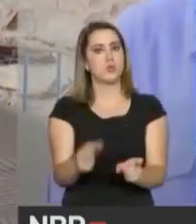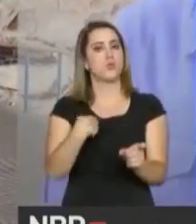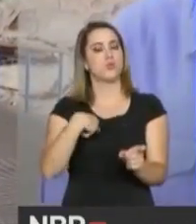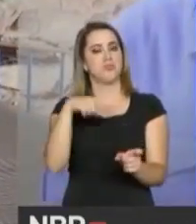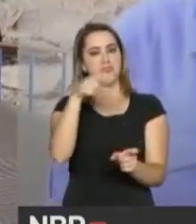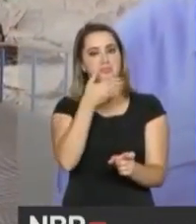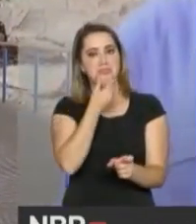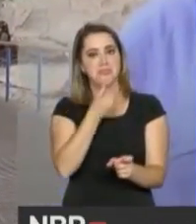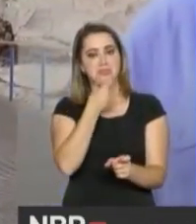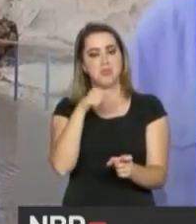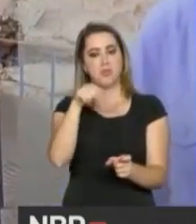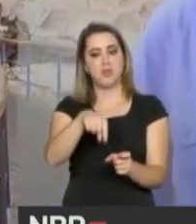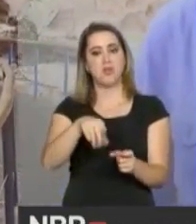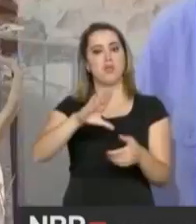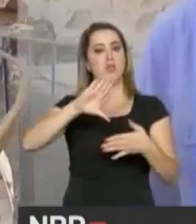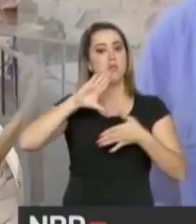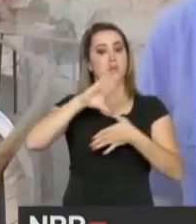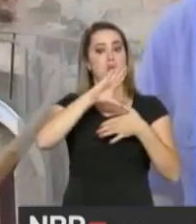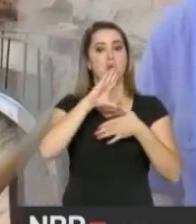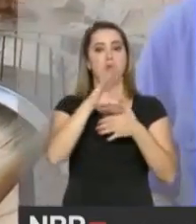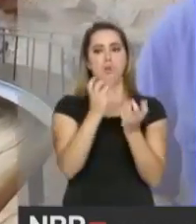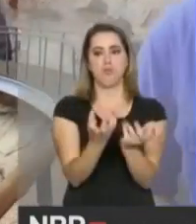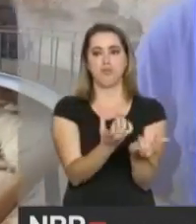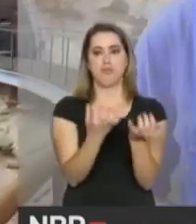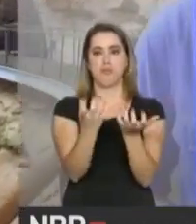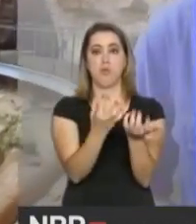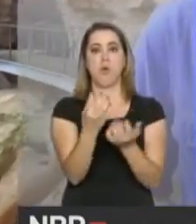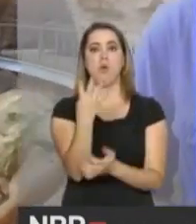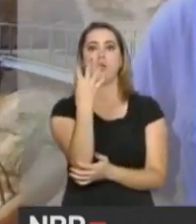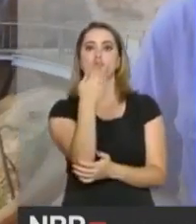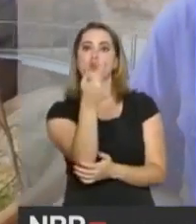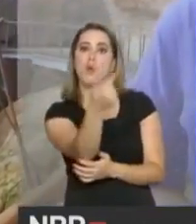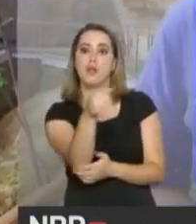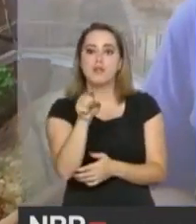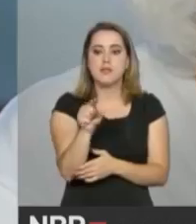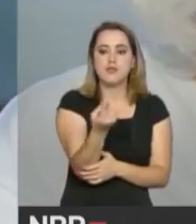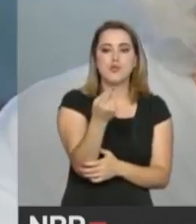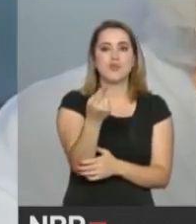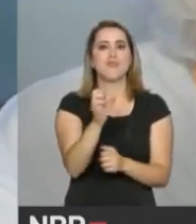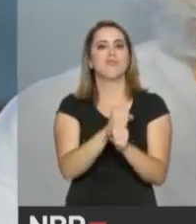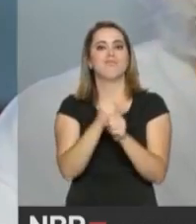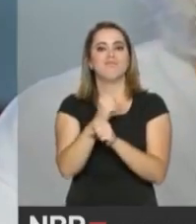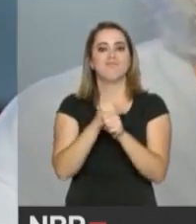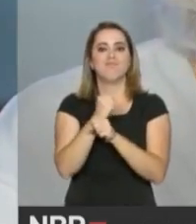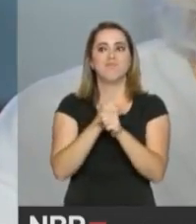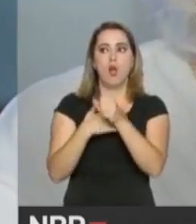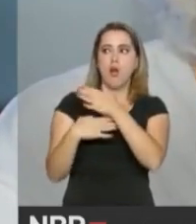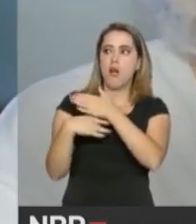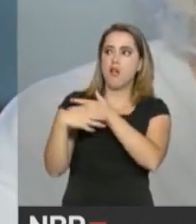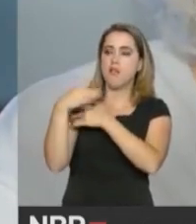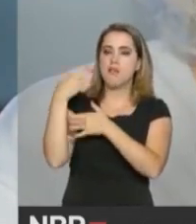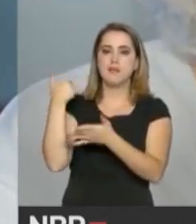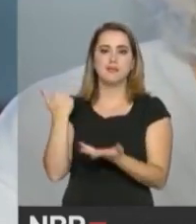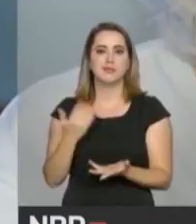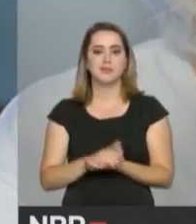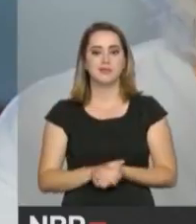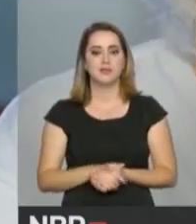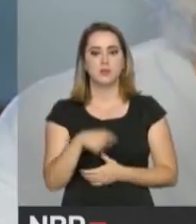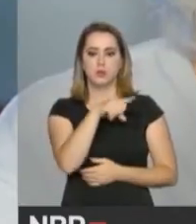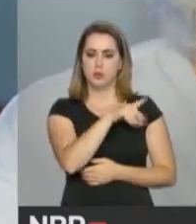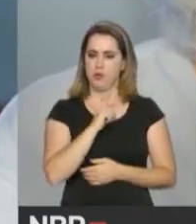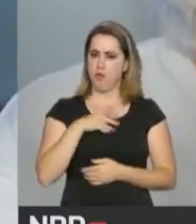no continente americano, uma fogueira de 47 mil anos atrás. Fui ao laboratório e disse, olha, vocês devem